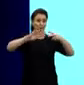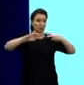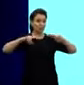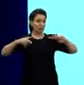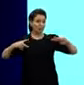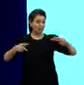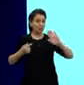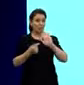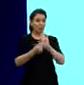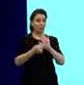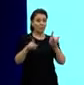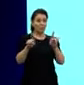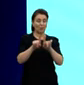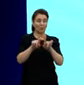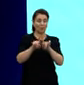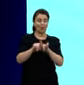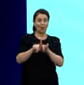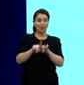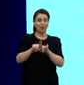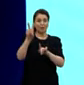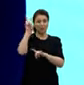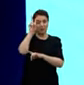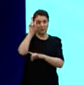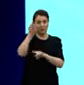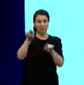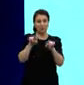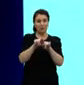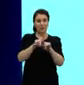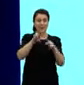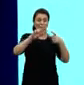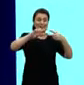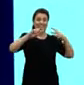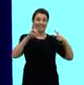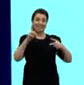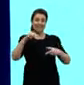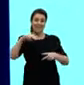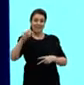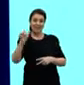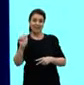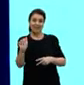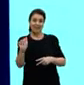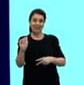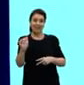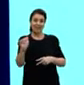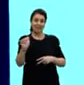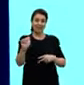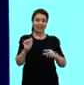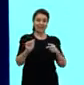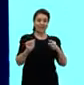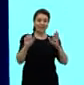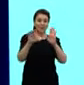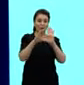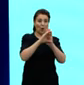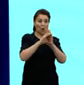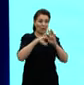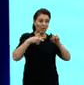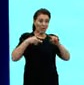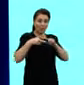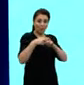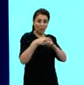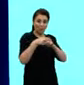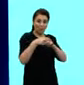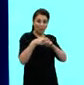que é CTAG do DNA. Então, esse código genético é cortado aqui